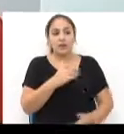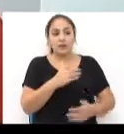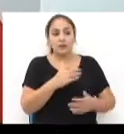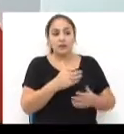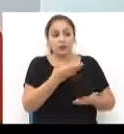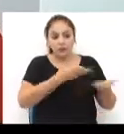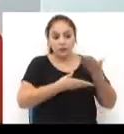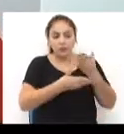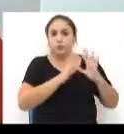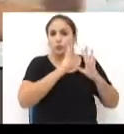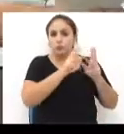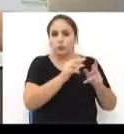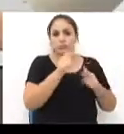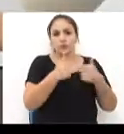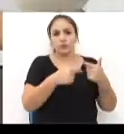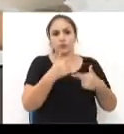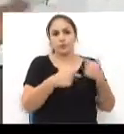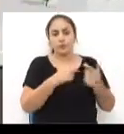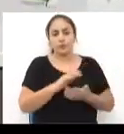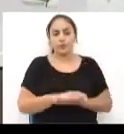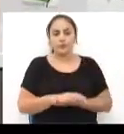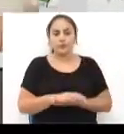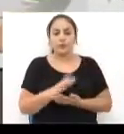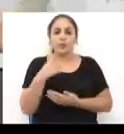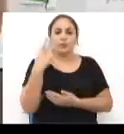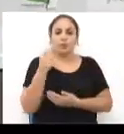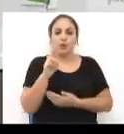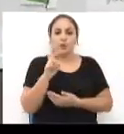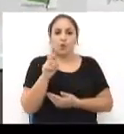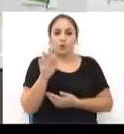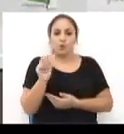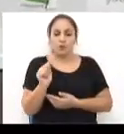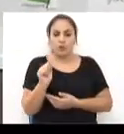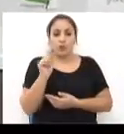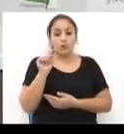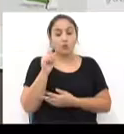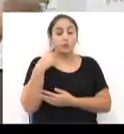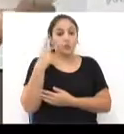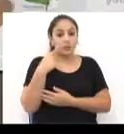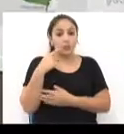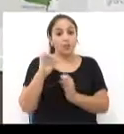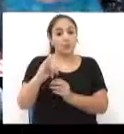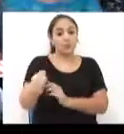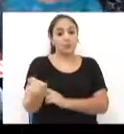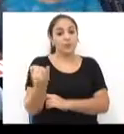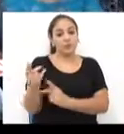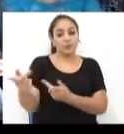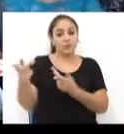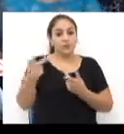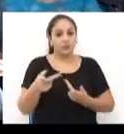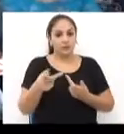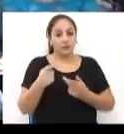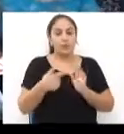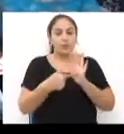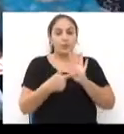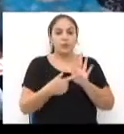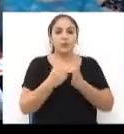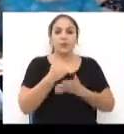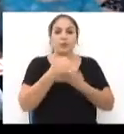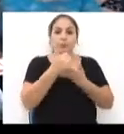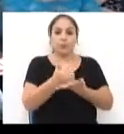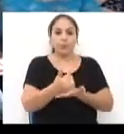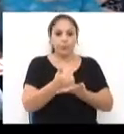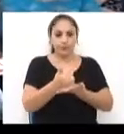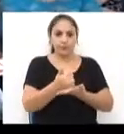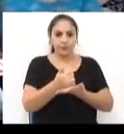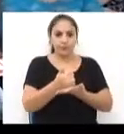nossos funcionários públicos municipal. O vereador Cláudio Rufa Soldá foi um dos parlamentares que aproveitaram a visita para demonstrar apoio